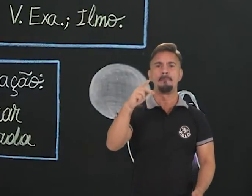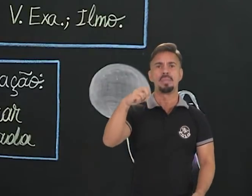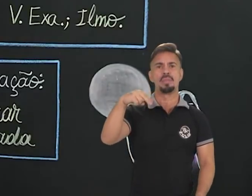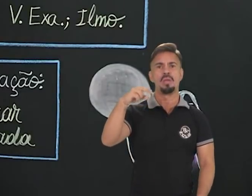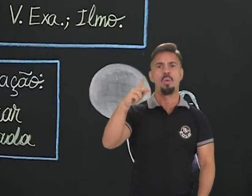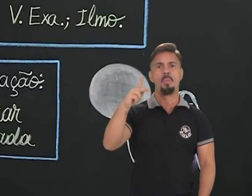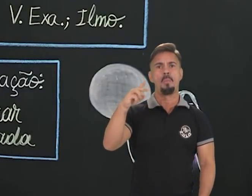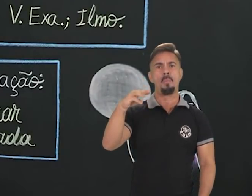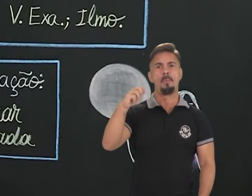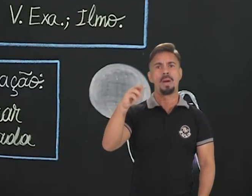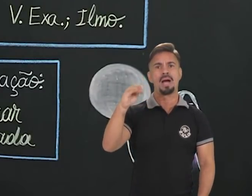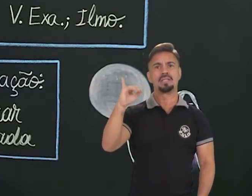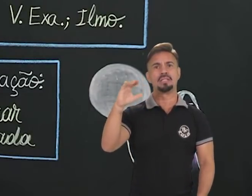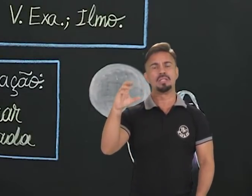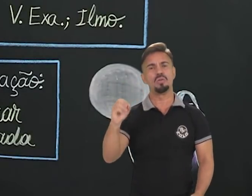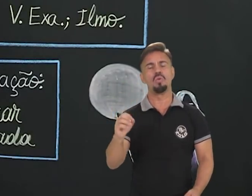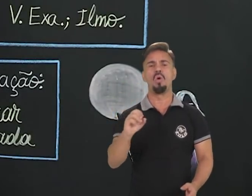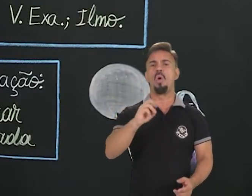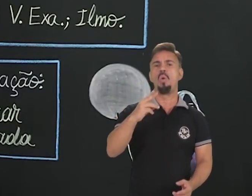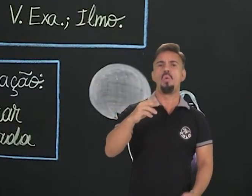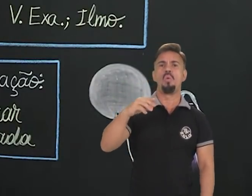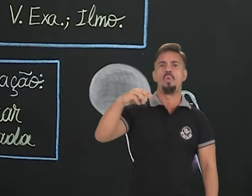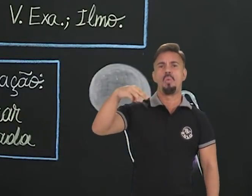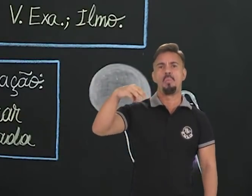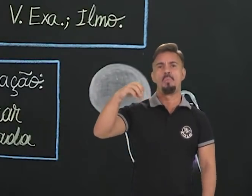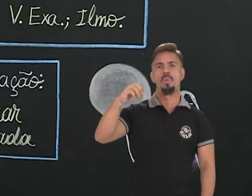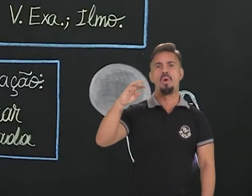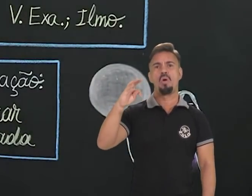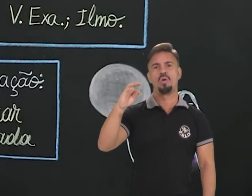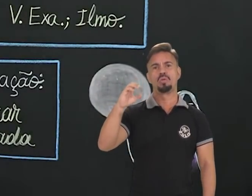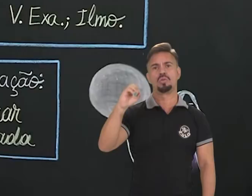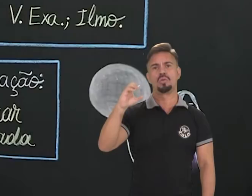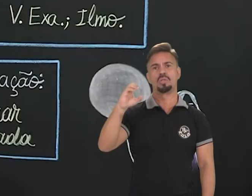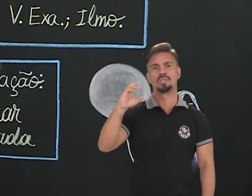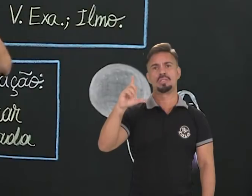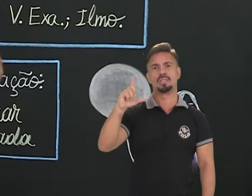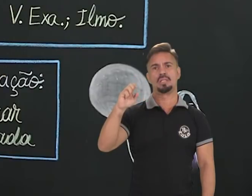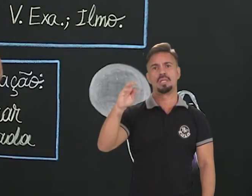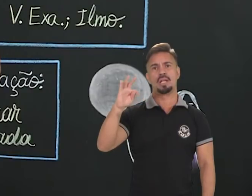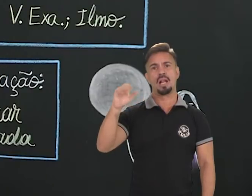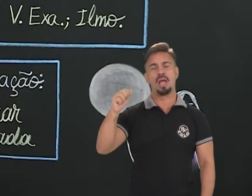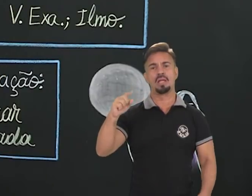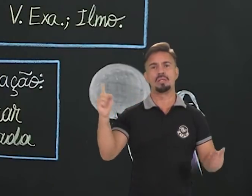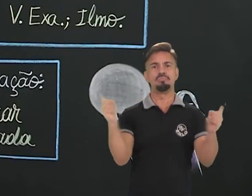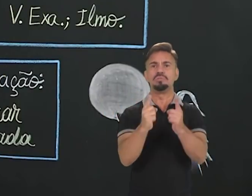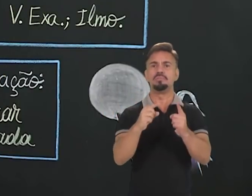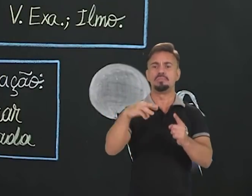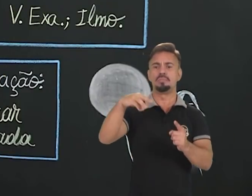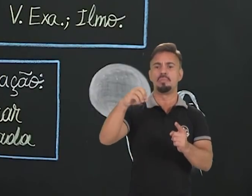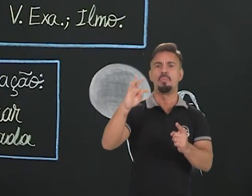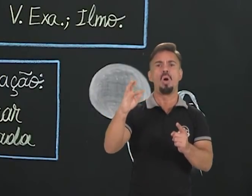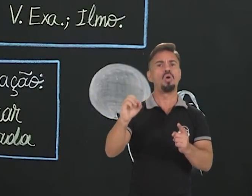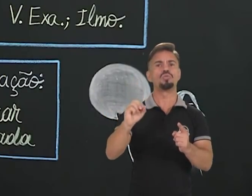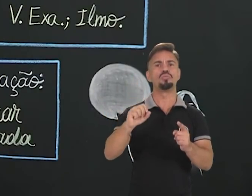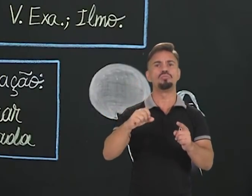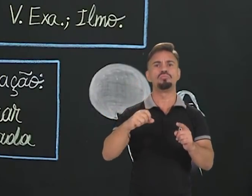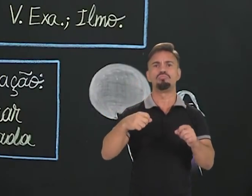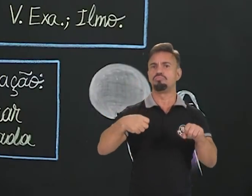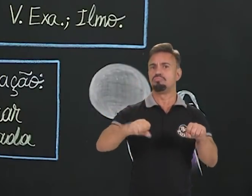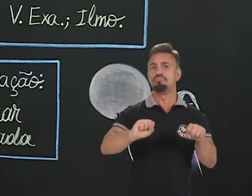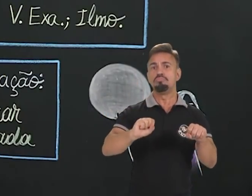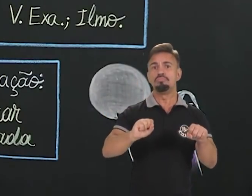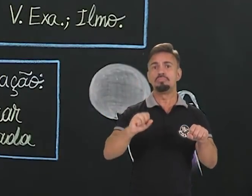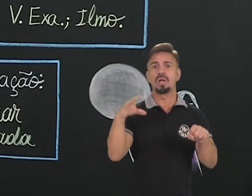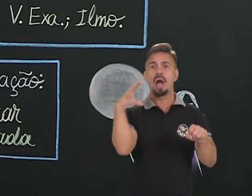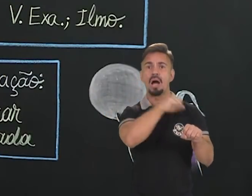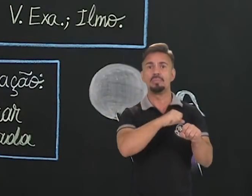Como a palavra moto, que vem da palavra motocicleta. Aos poucos, por conta da nossa comunicação, por conta da necessidade de uma